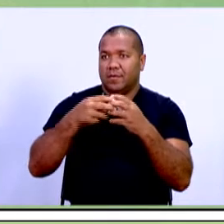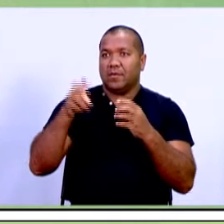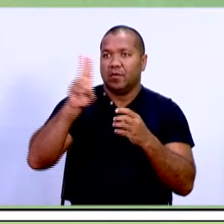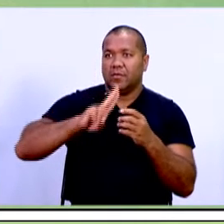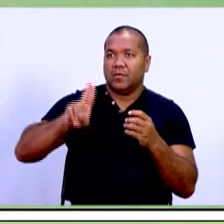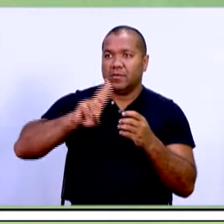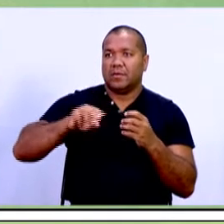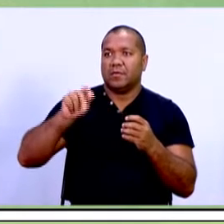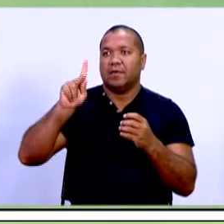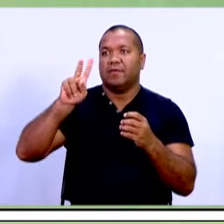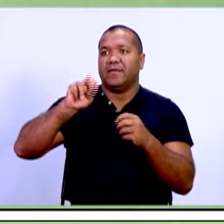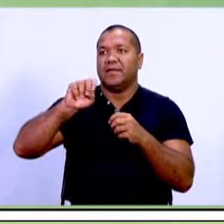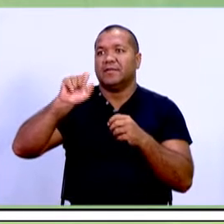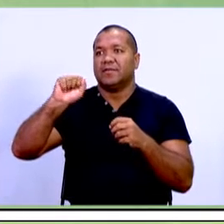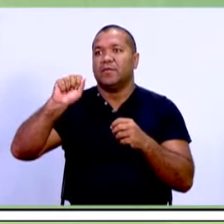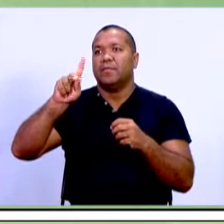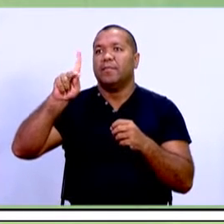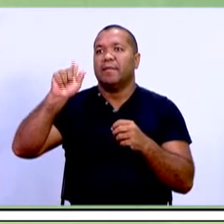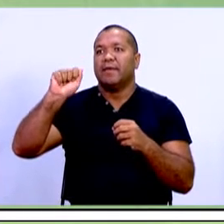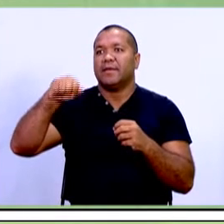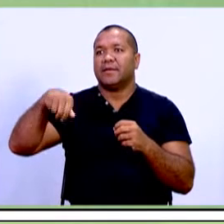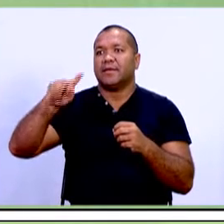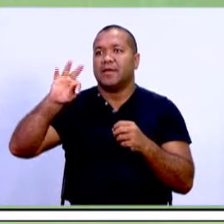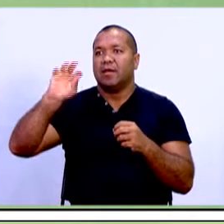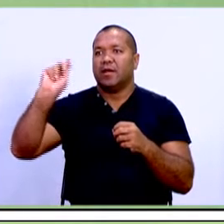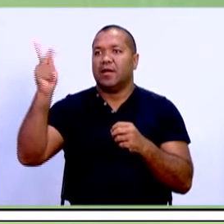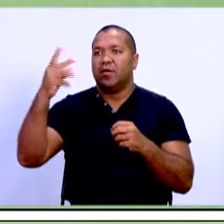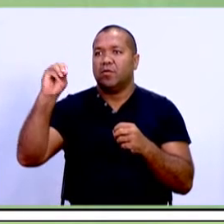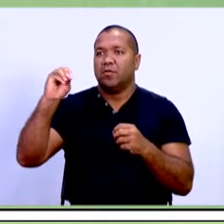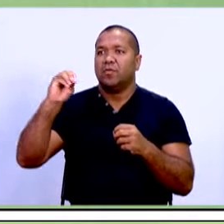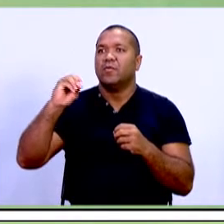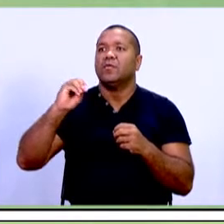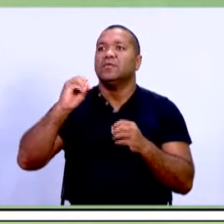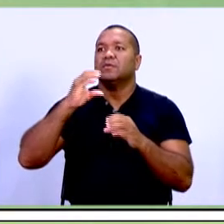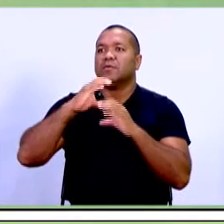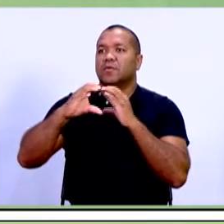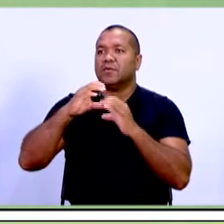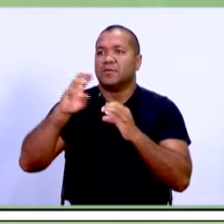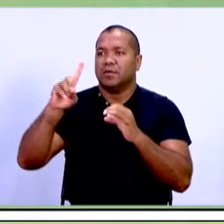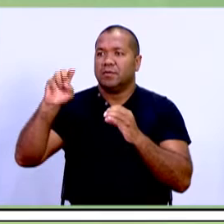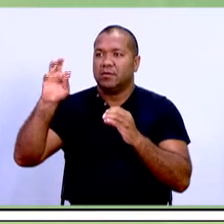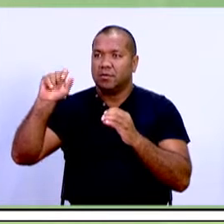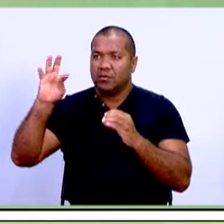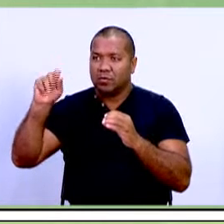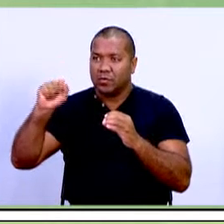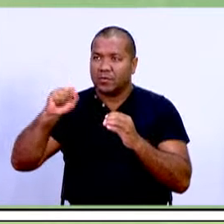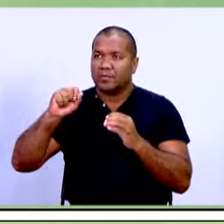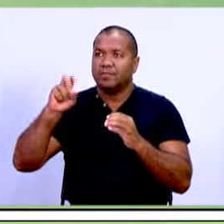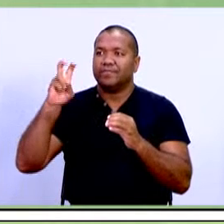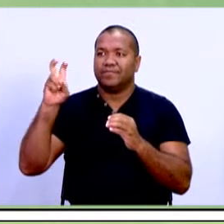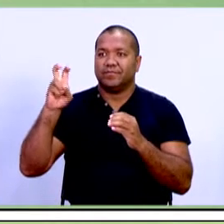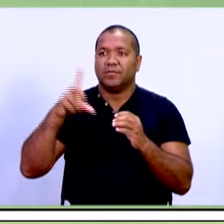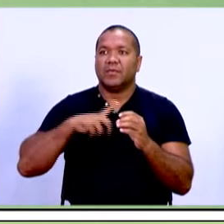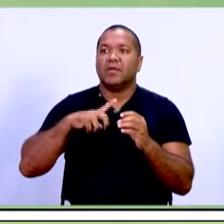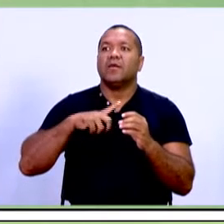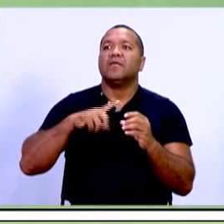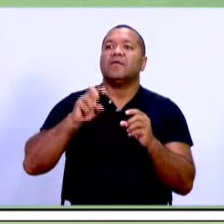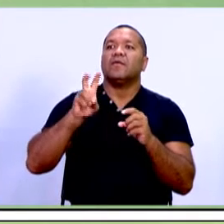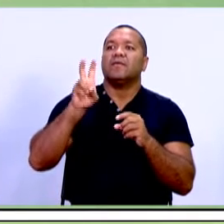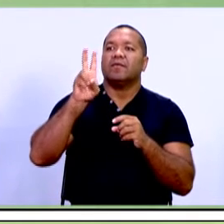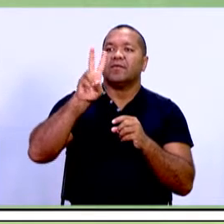Edition 5.3, mas existem duas versões, a versão Enterprise e a versão